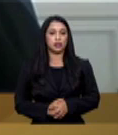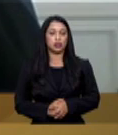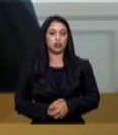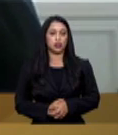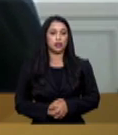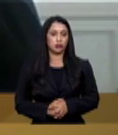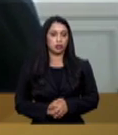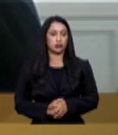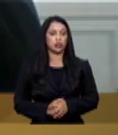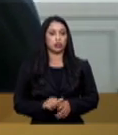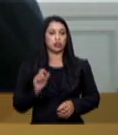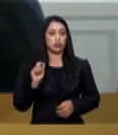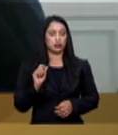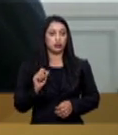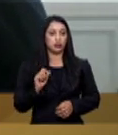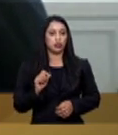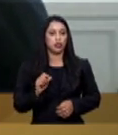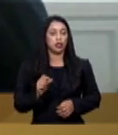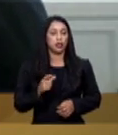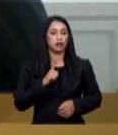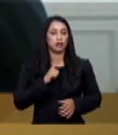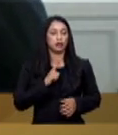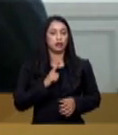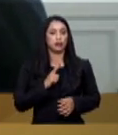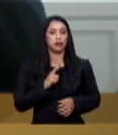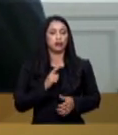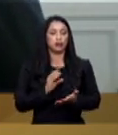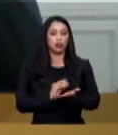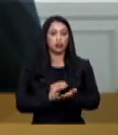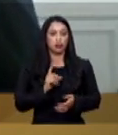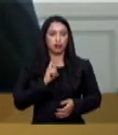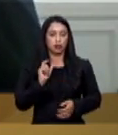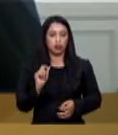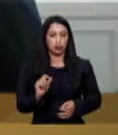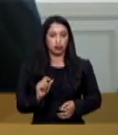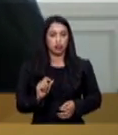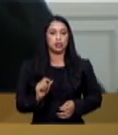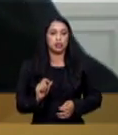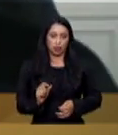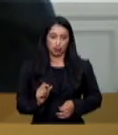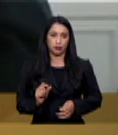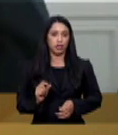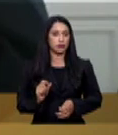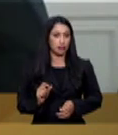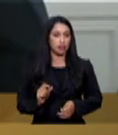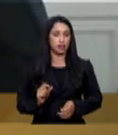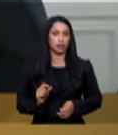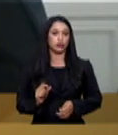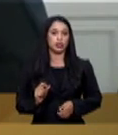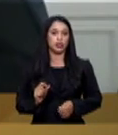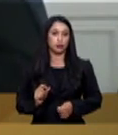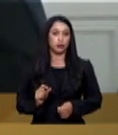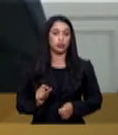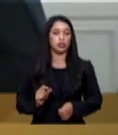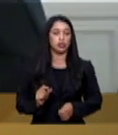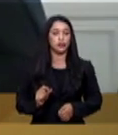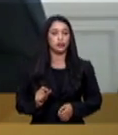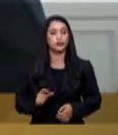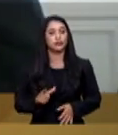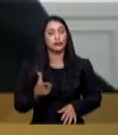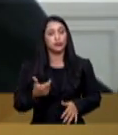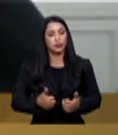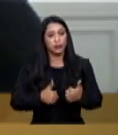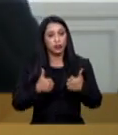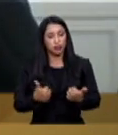objetivo. Eventual desvio de finalidade na aplicação da lei deve ser analisado em processos